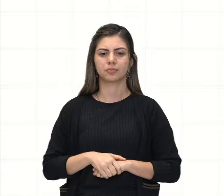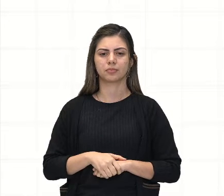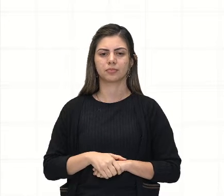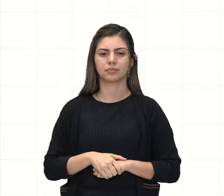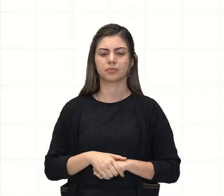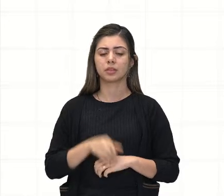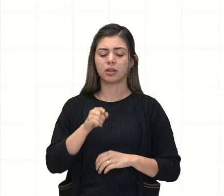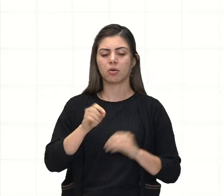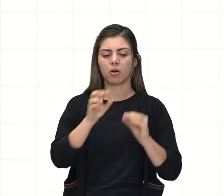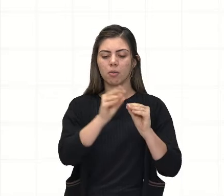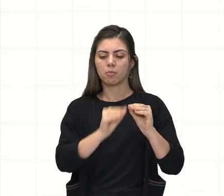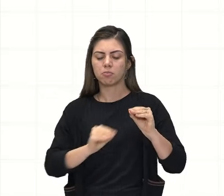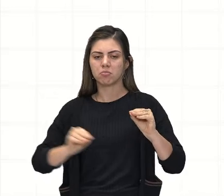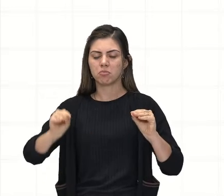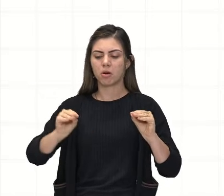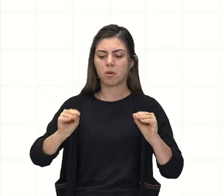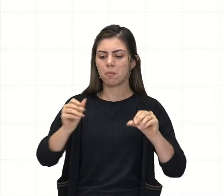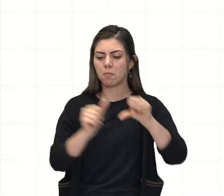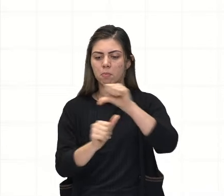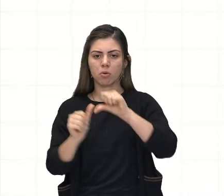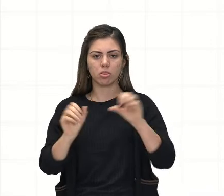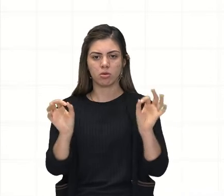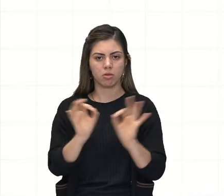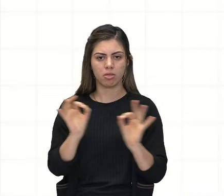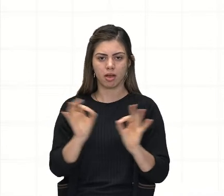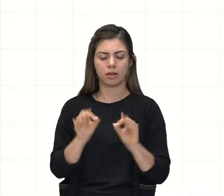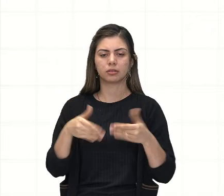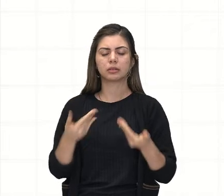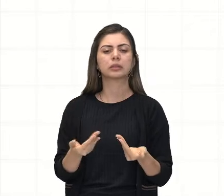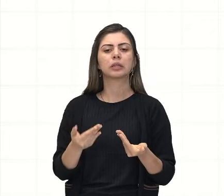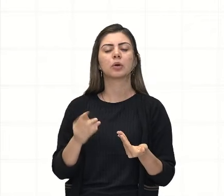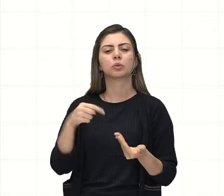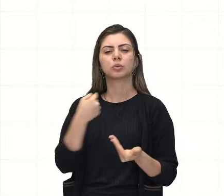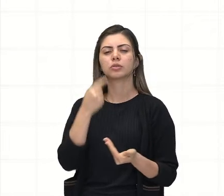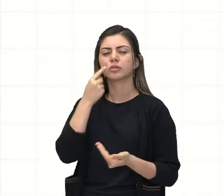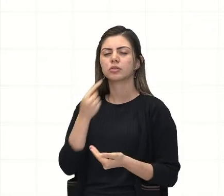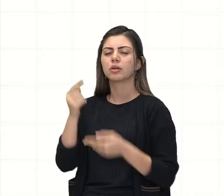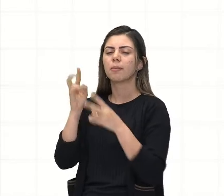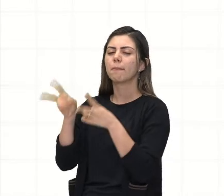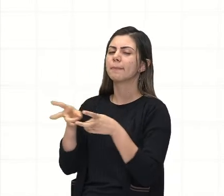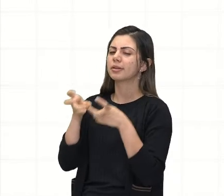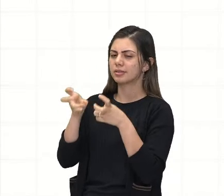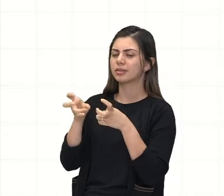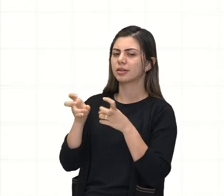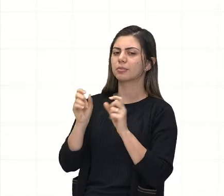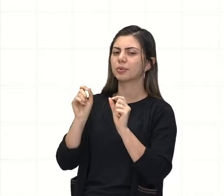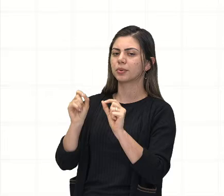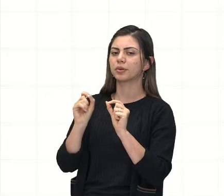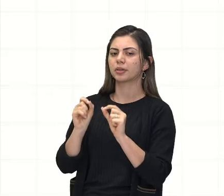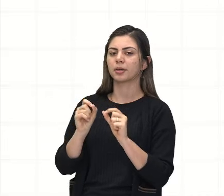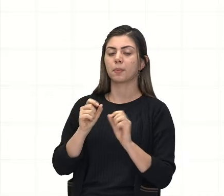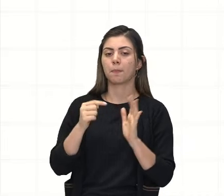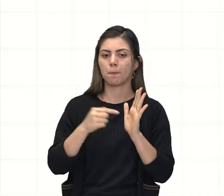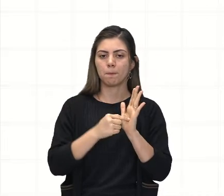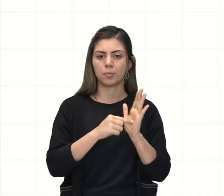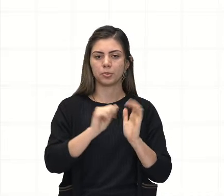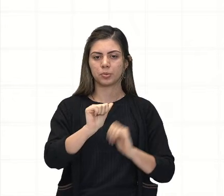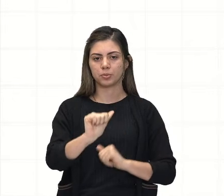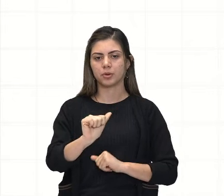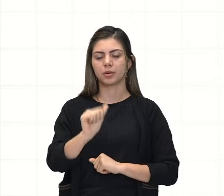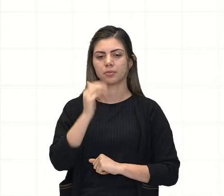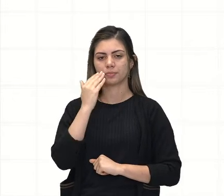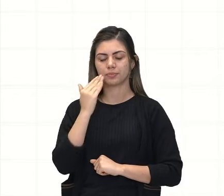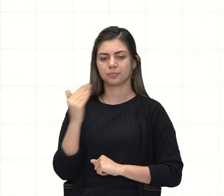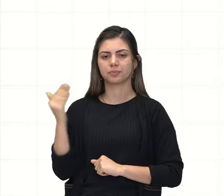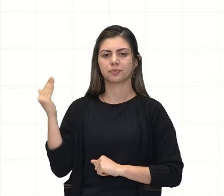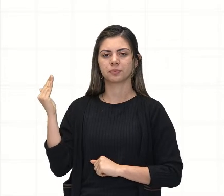deformada a figura, né? O que acontece? Nós vamos verificar, ó, aqui o ponto A, tá?